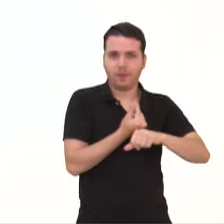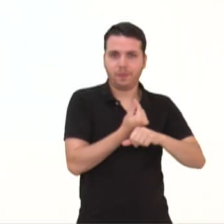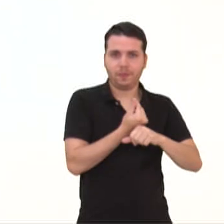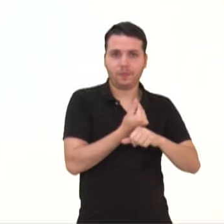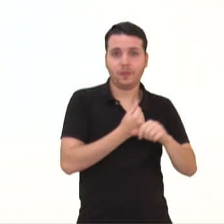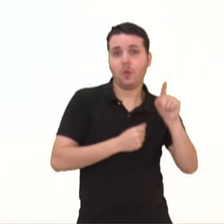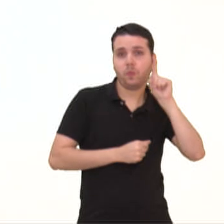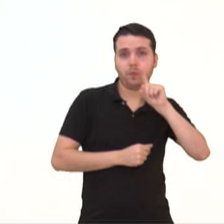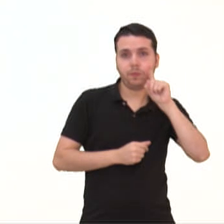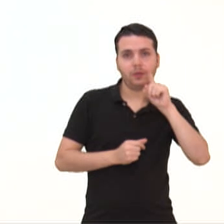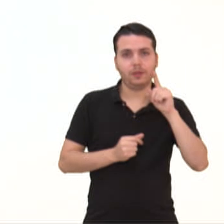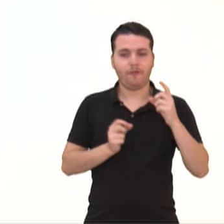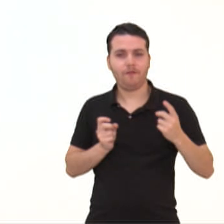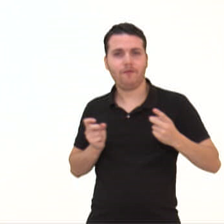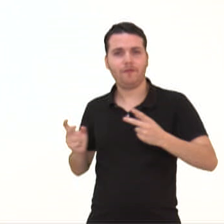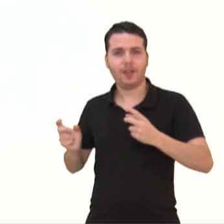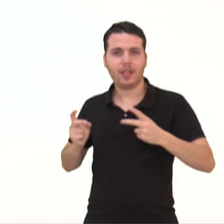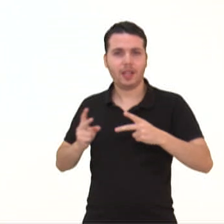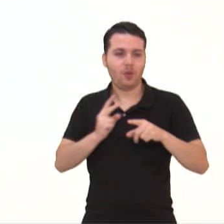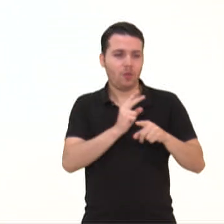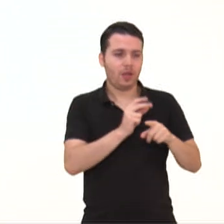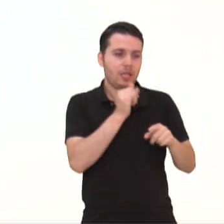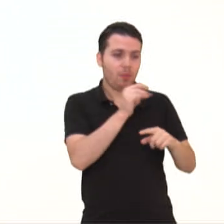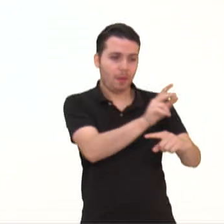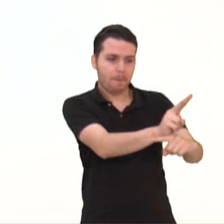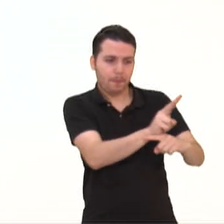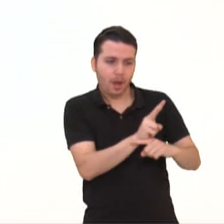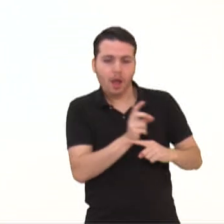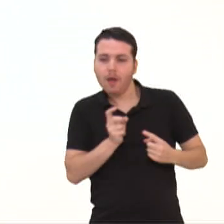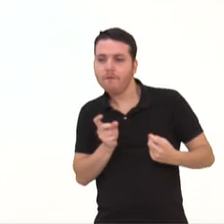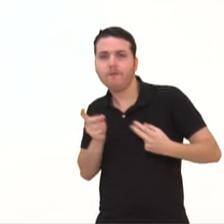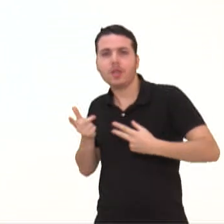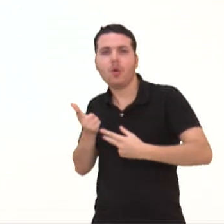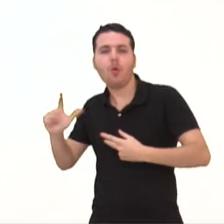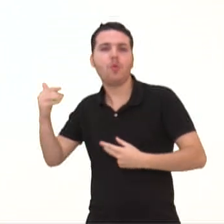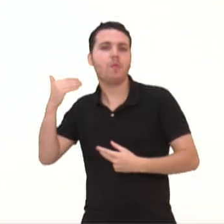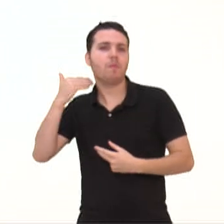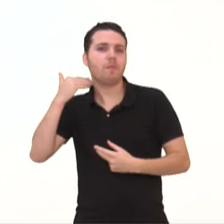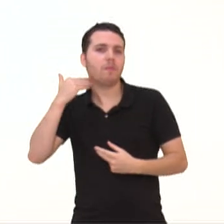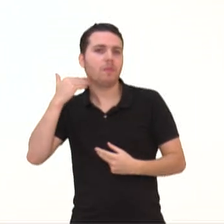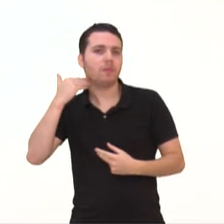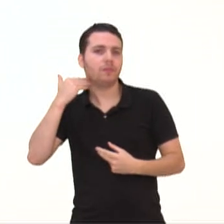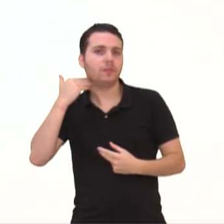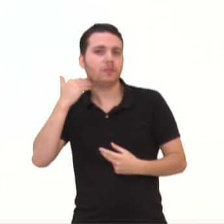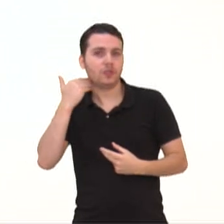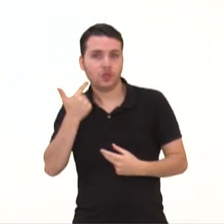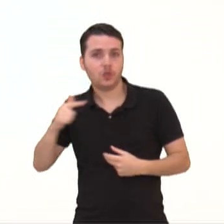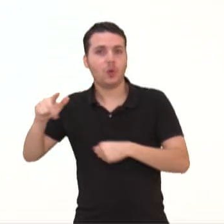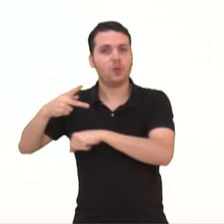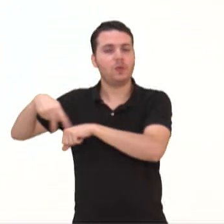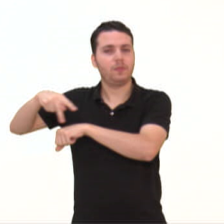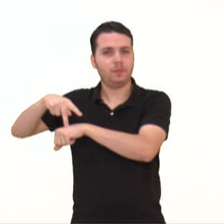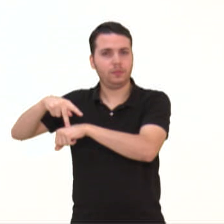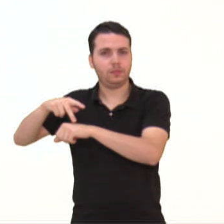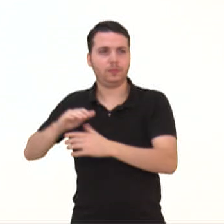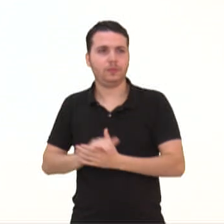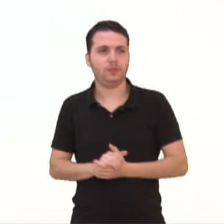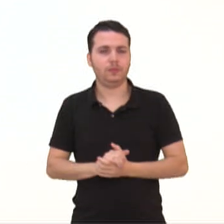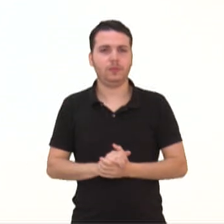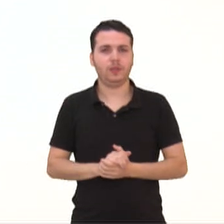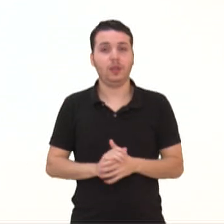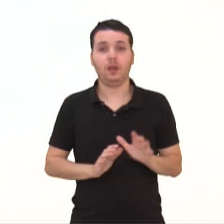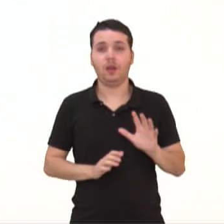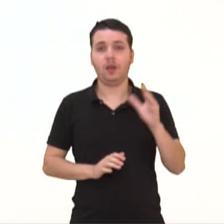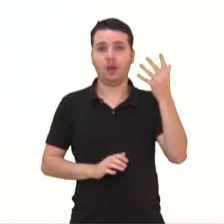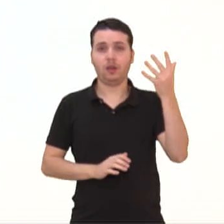vendeu títulos, né, de empréstimos para bancos e investidoras de outros países, né? E uma vez